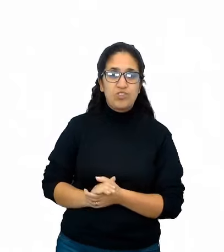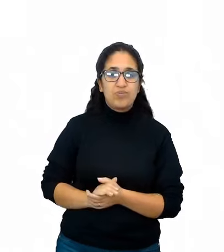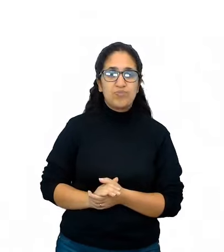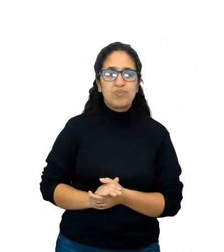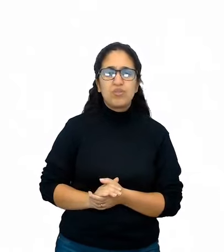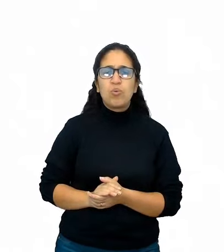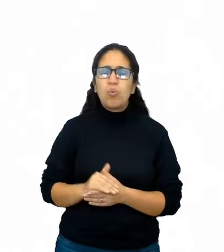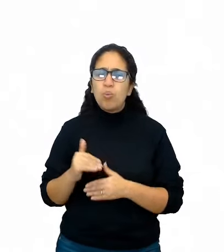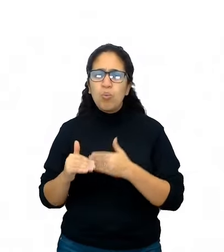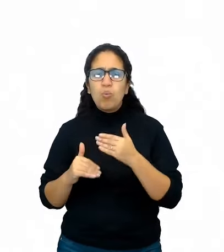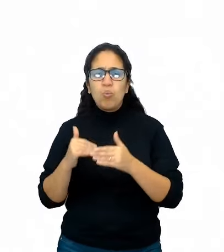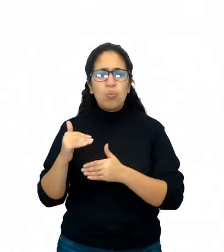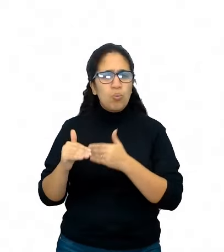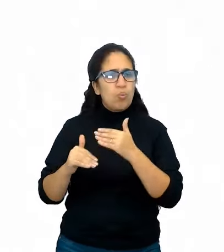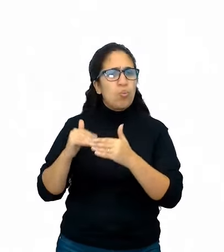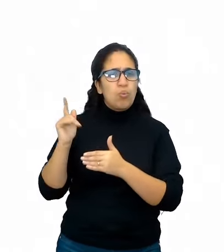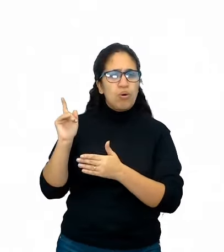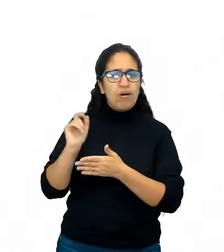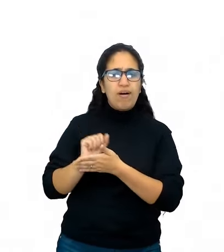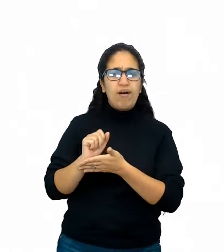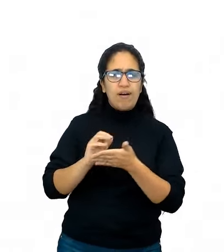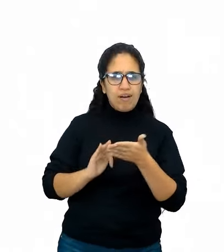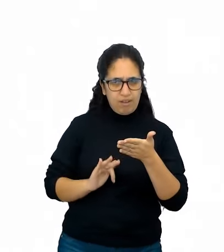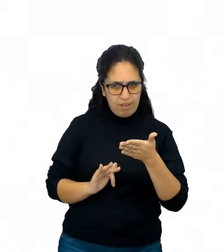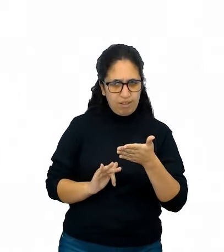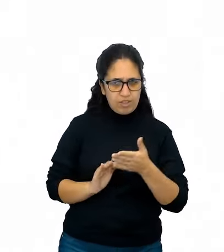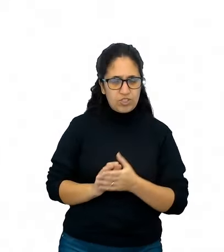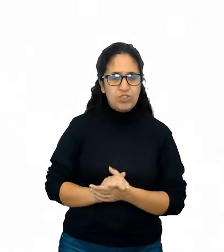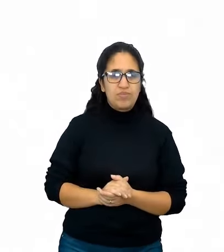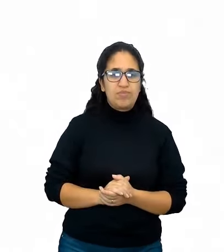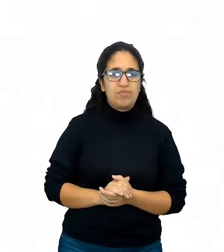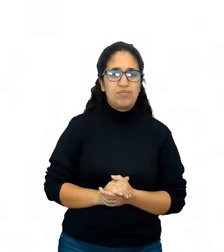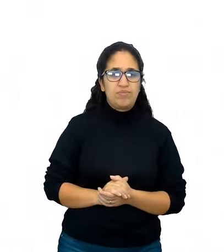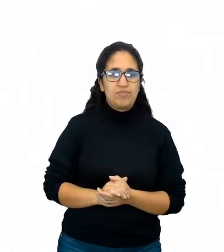de desenvolver essa atividade, né?